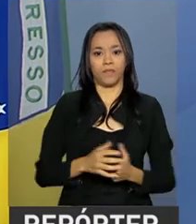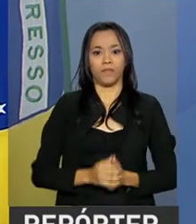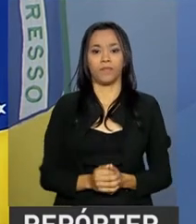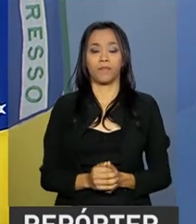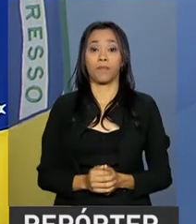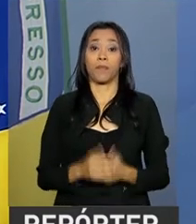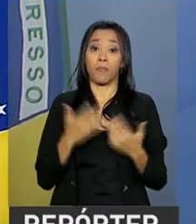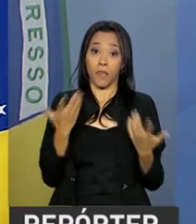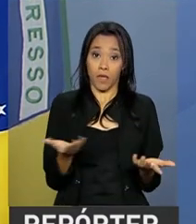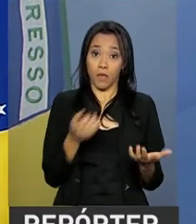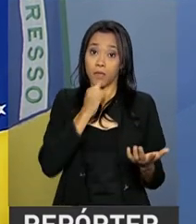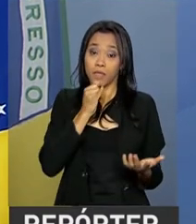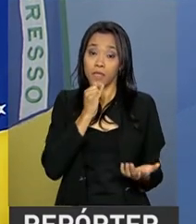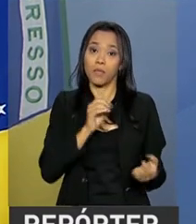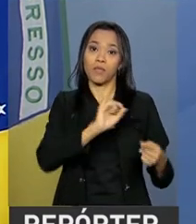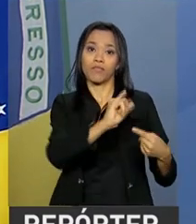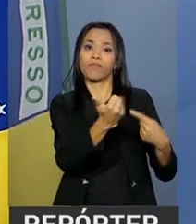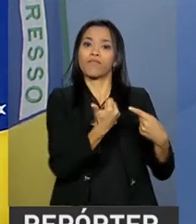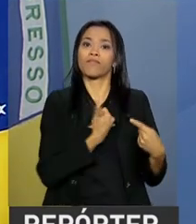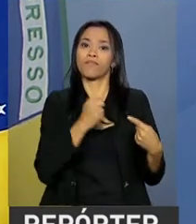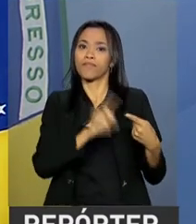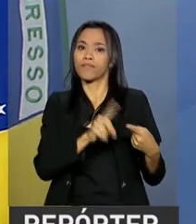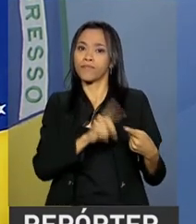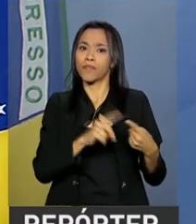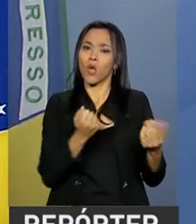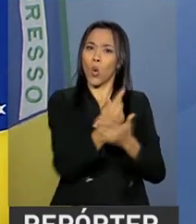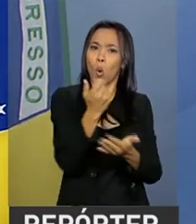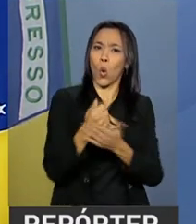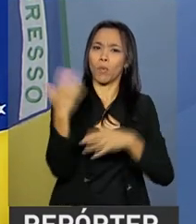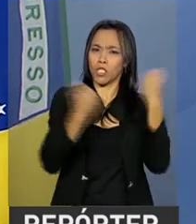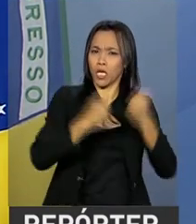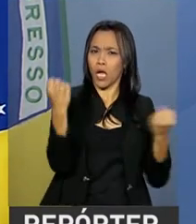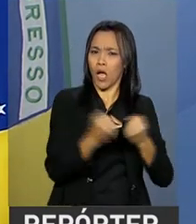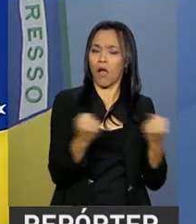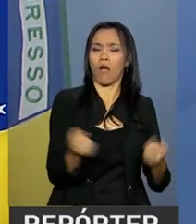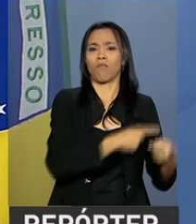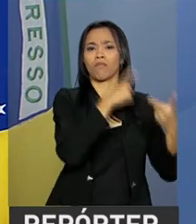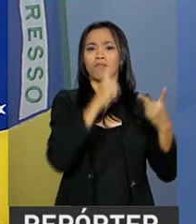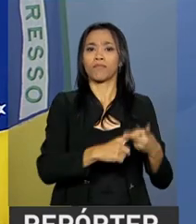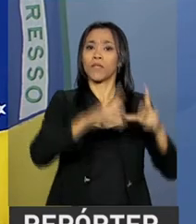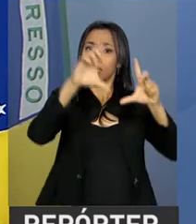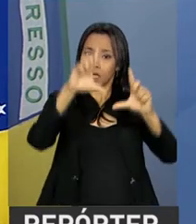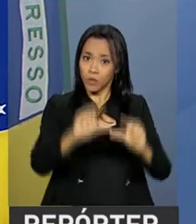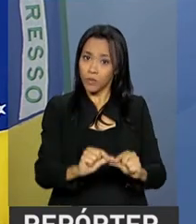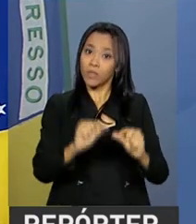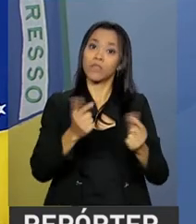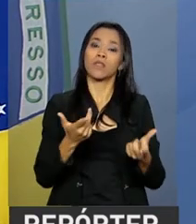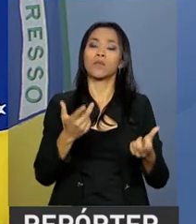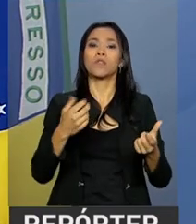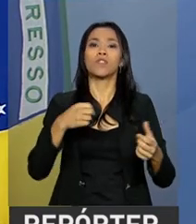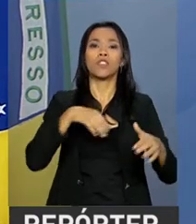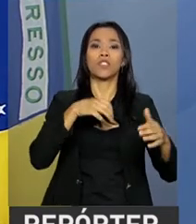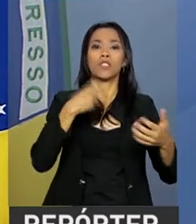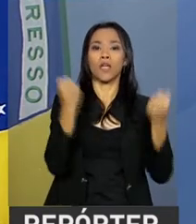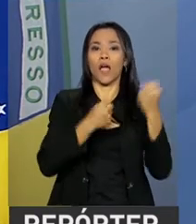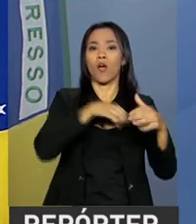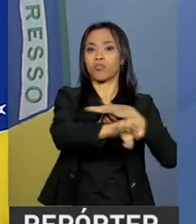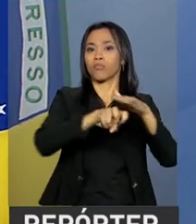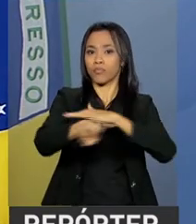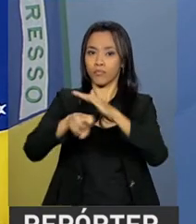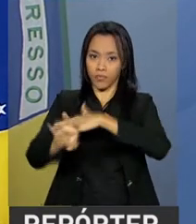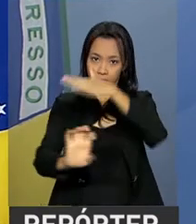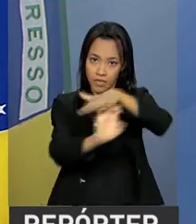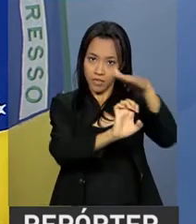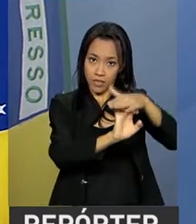indicadores como o aumento nas vendas de veículos automotores a diminuição nos estoques nas empresas a melhora já